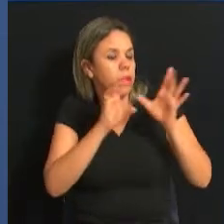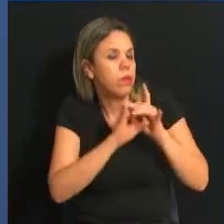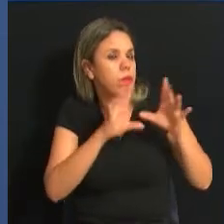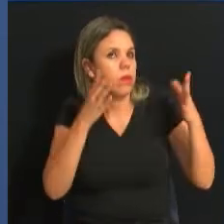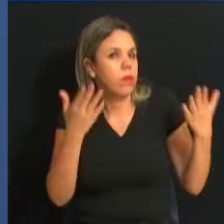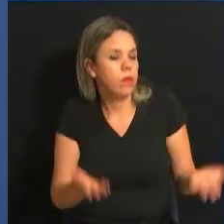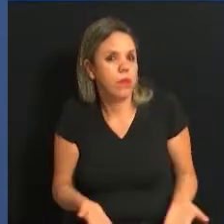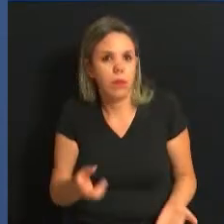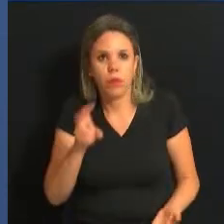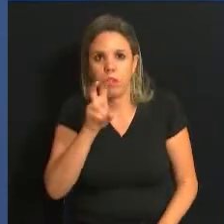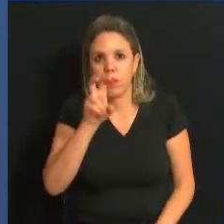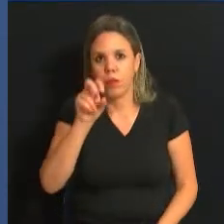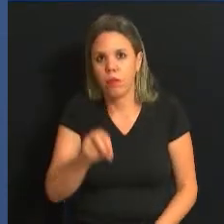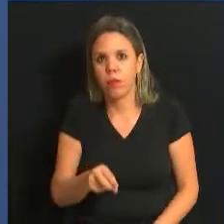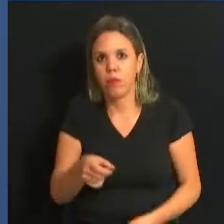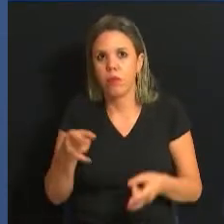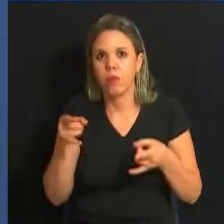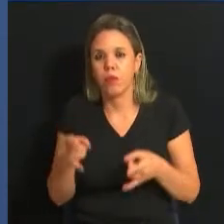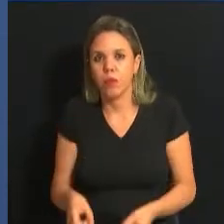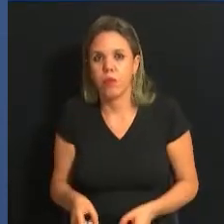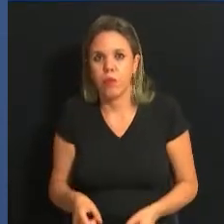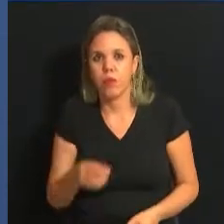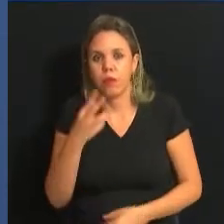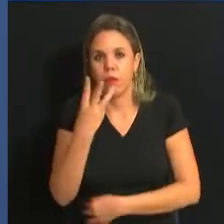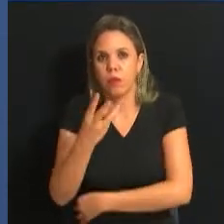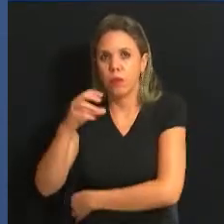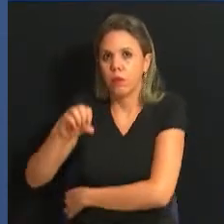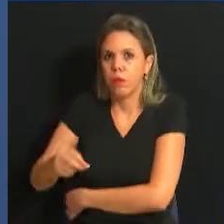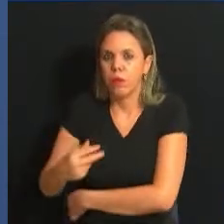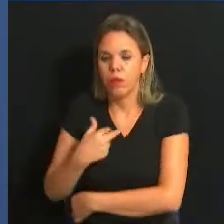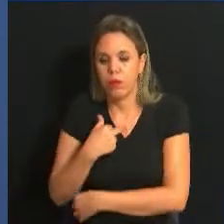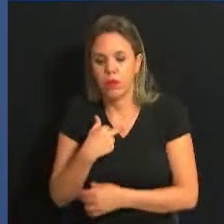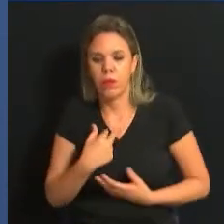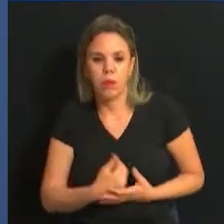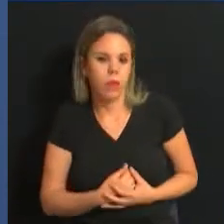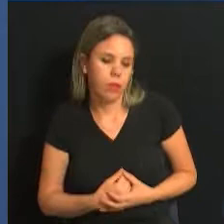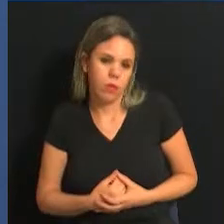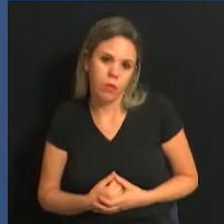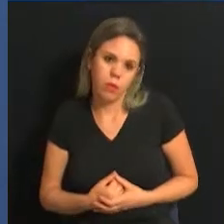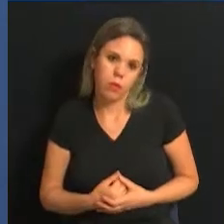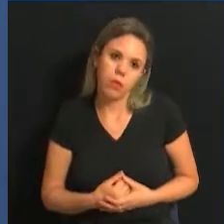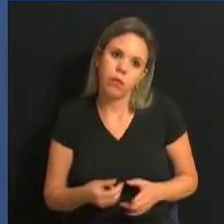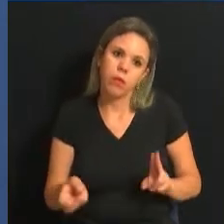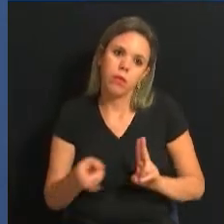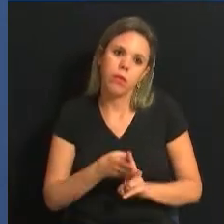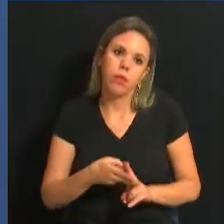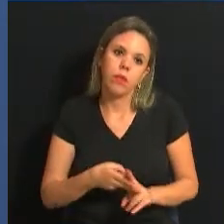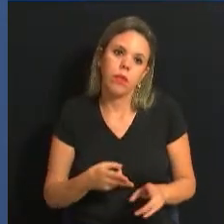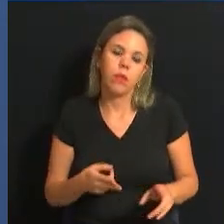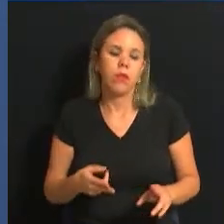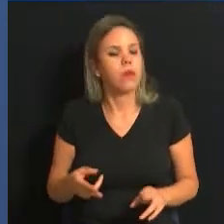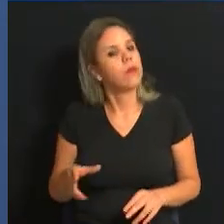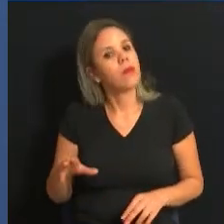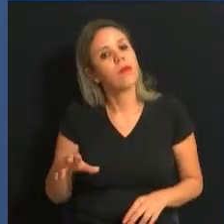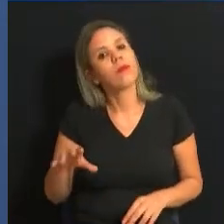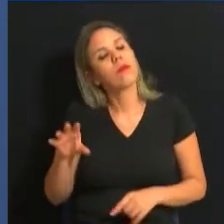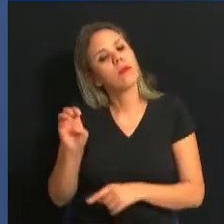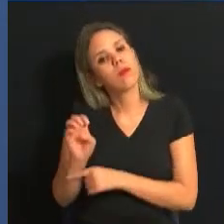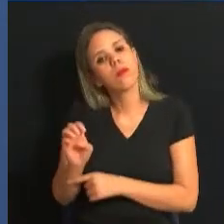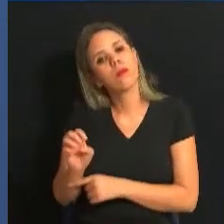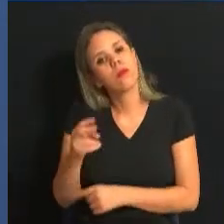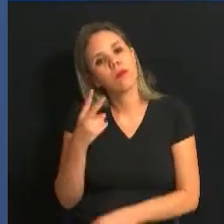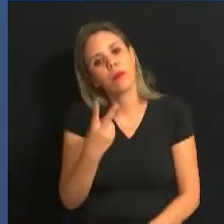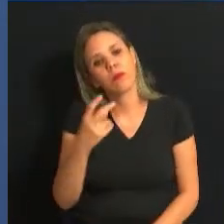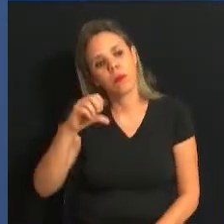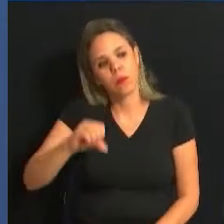de 50 leitos, dos quais 39 estavam ocupados. No SUS estadual, todos os leitos ocupados, são 29